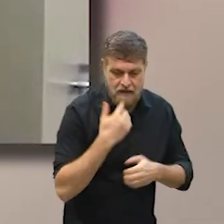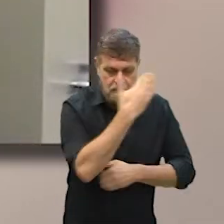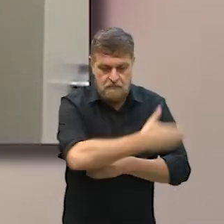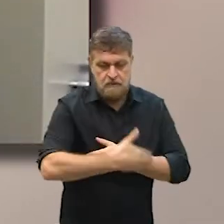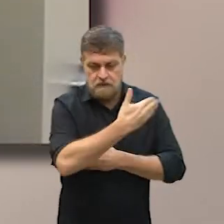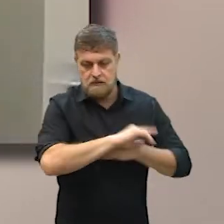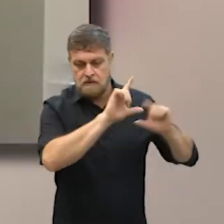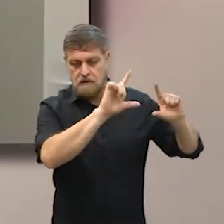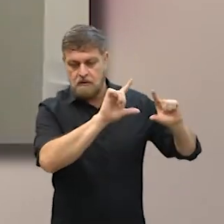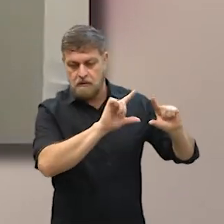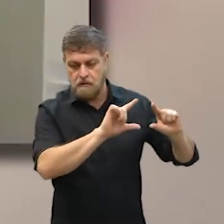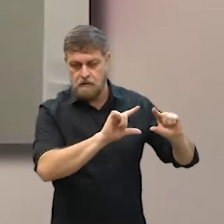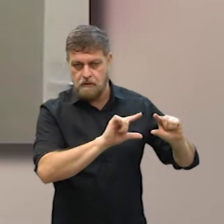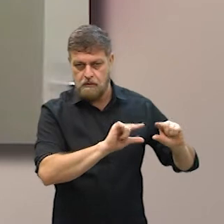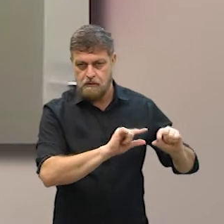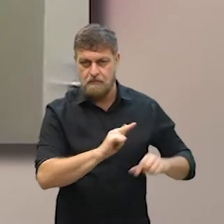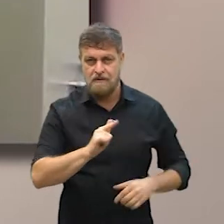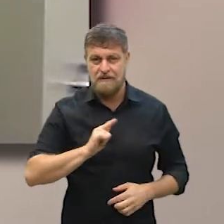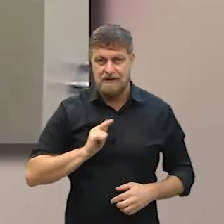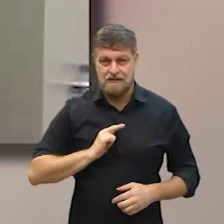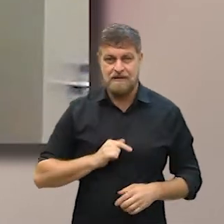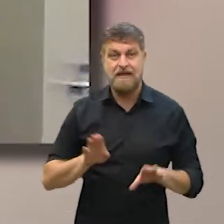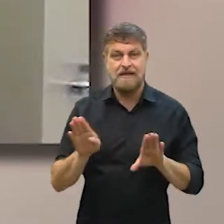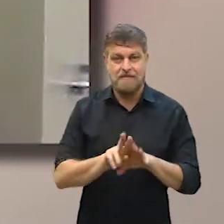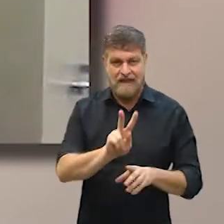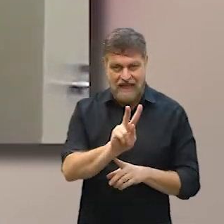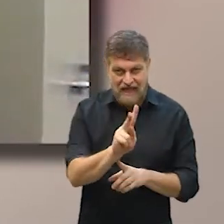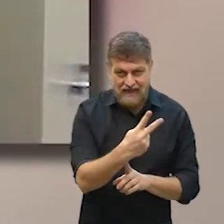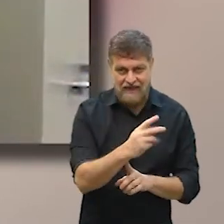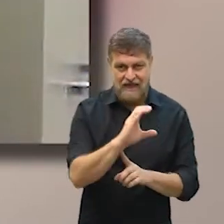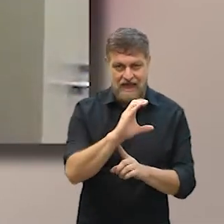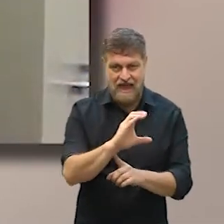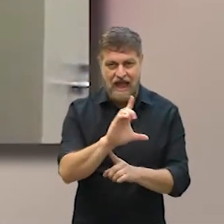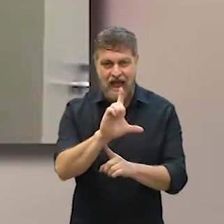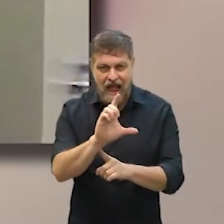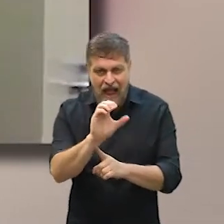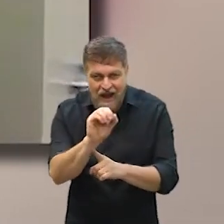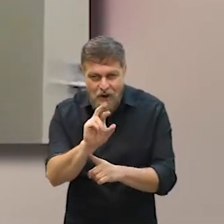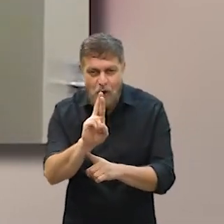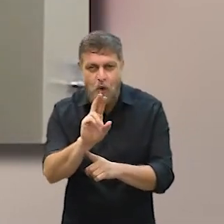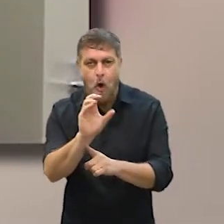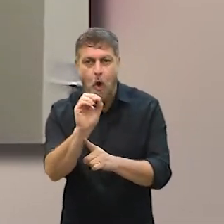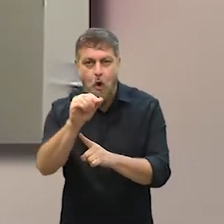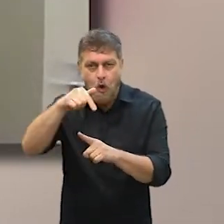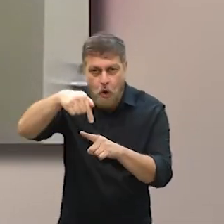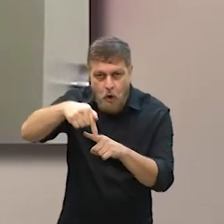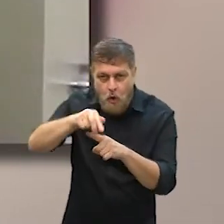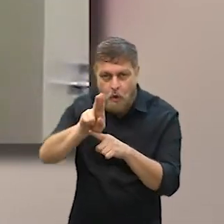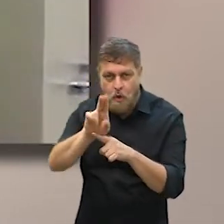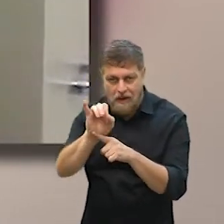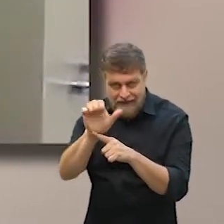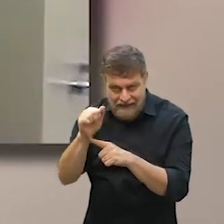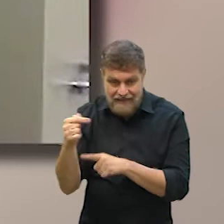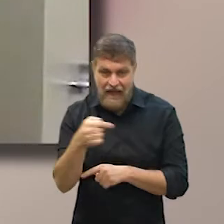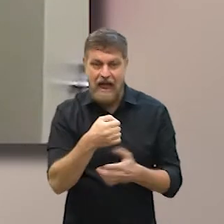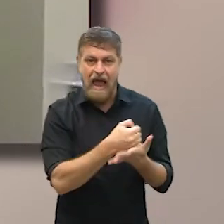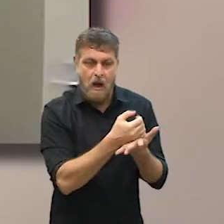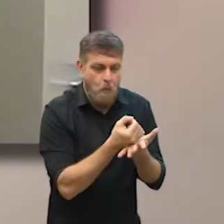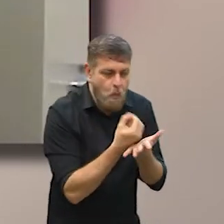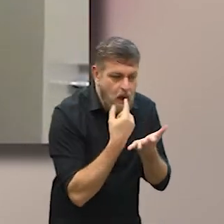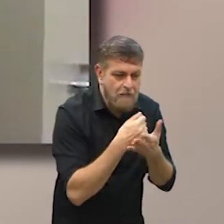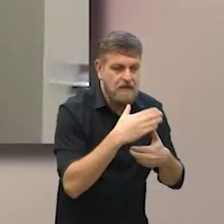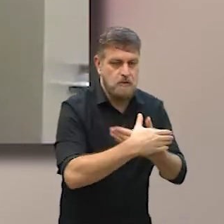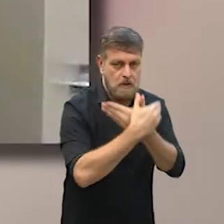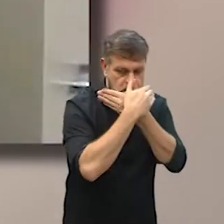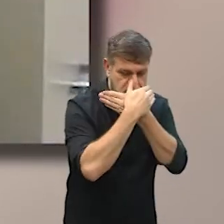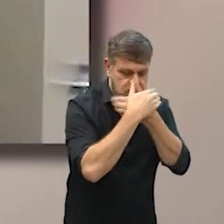imunossupressor muitos nossos pacientes usam hidroxicloroquina então a hidroxicloroquina É uma medicação